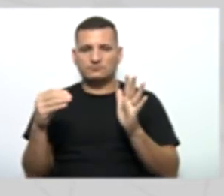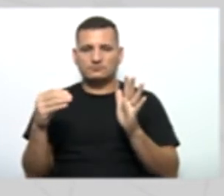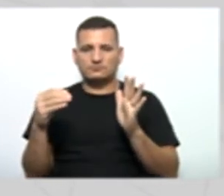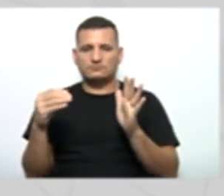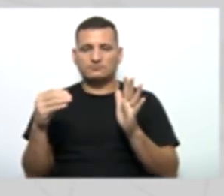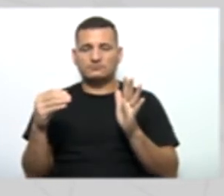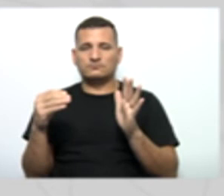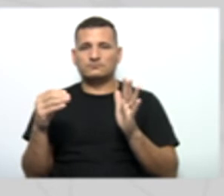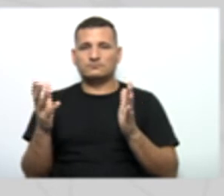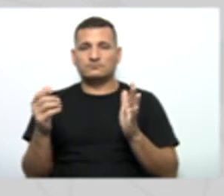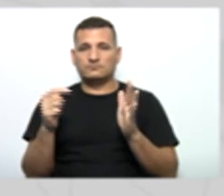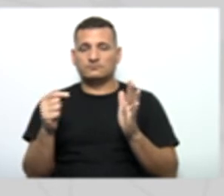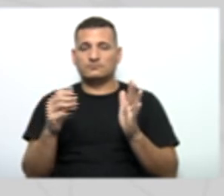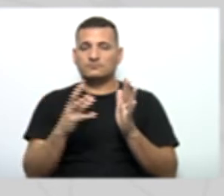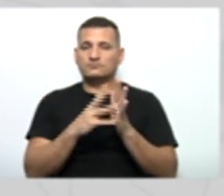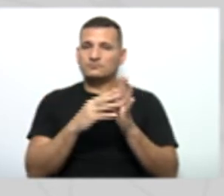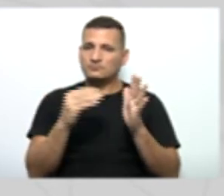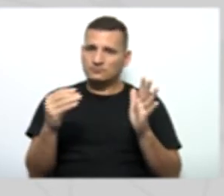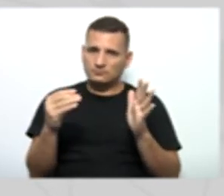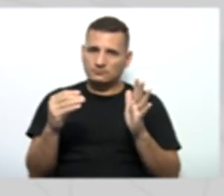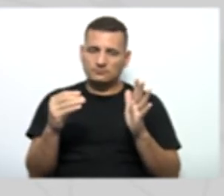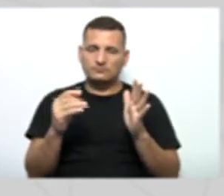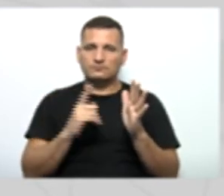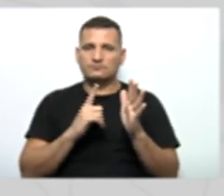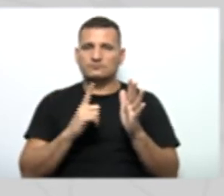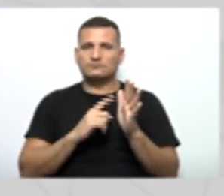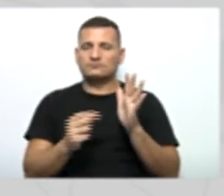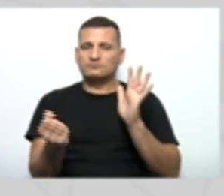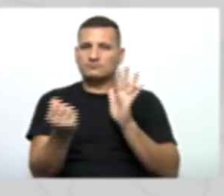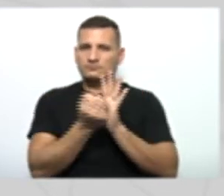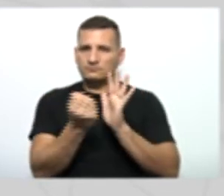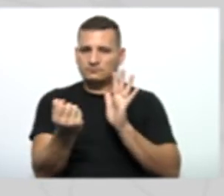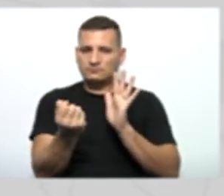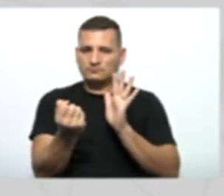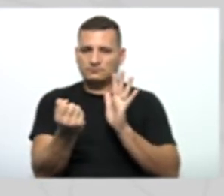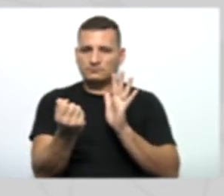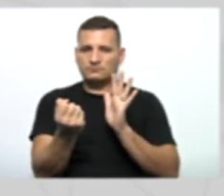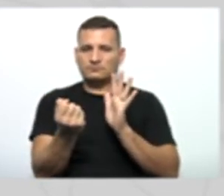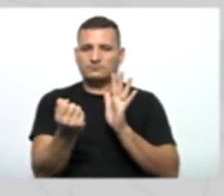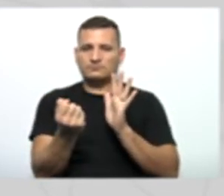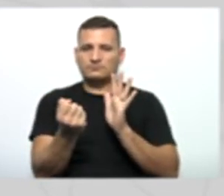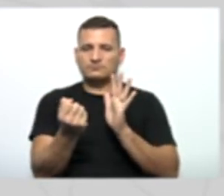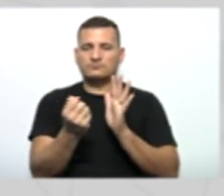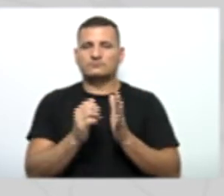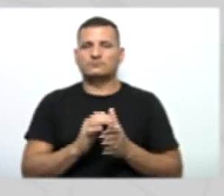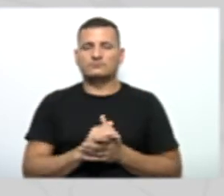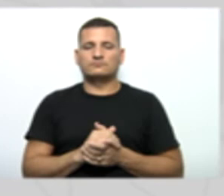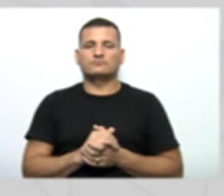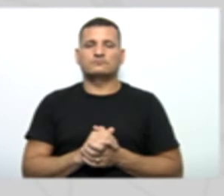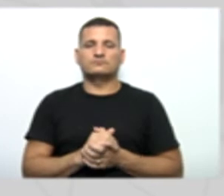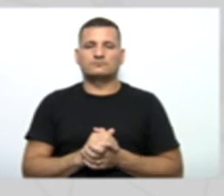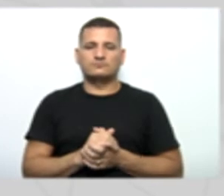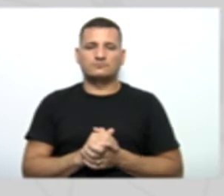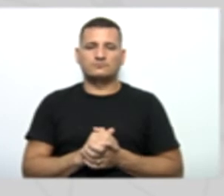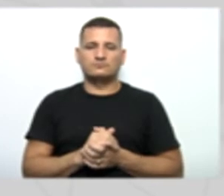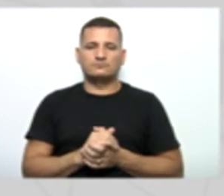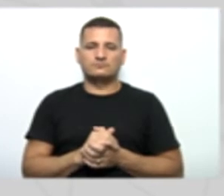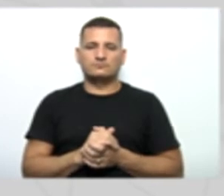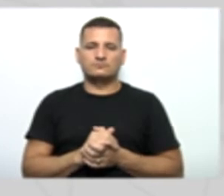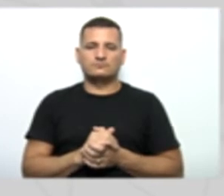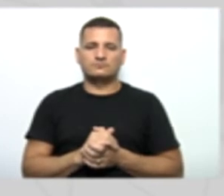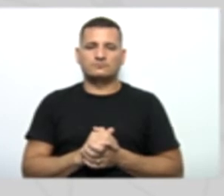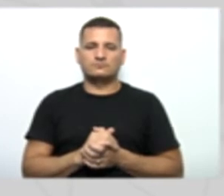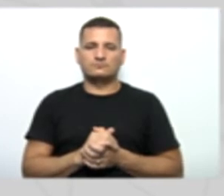este modelo pertence a uma marca. Olha aí, gente, ó. Todo carro pertence a um modelo. E este